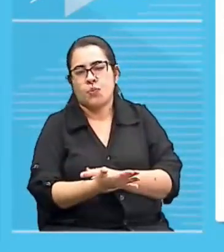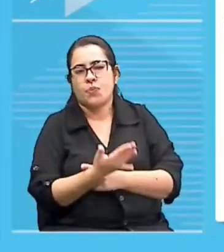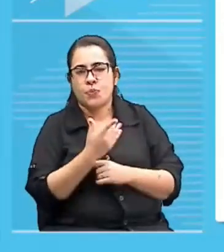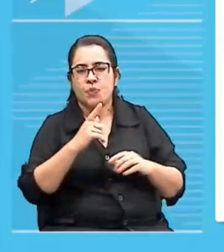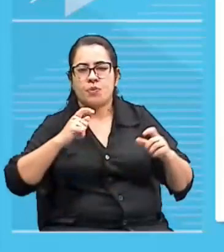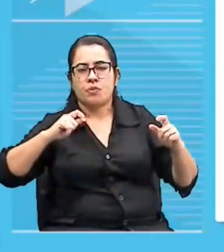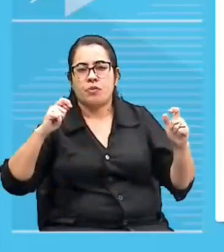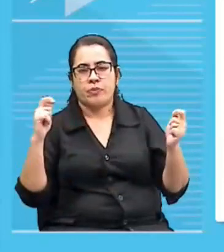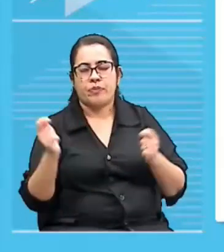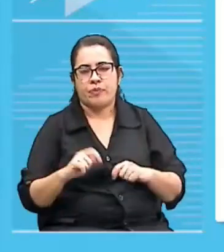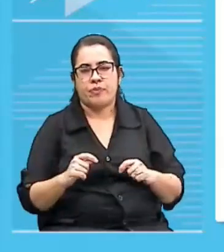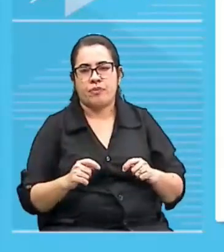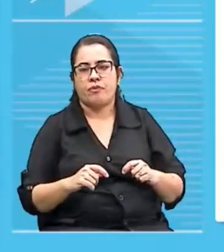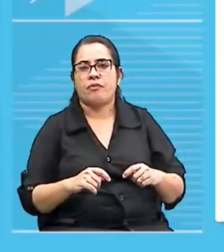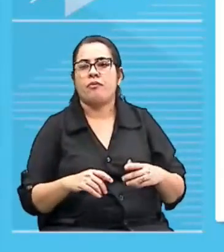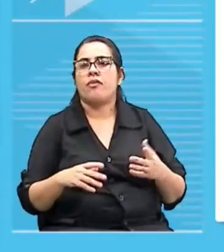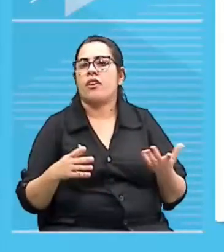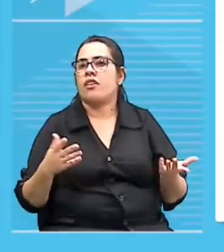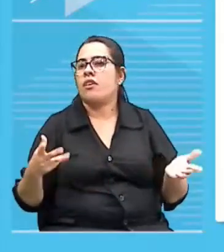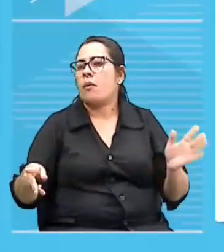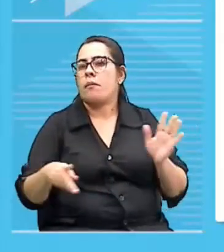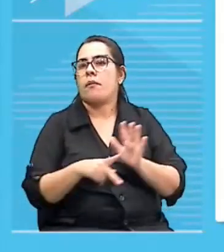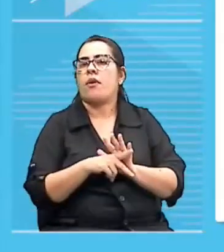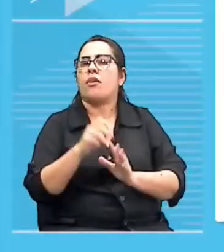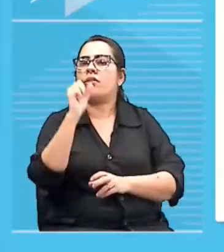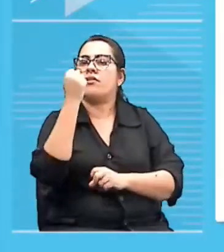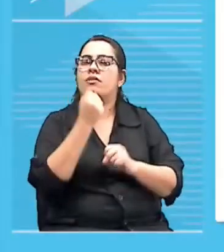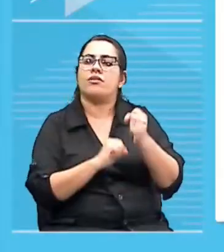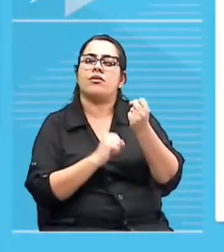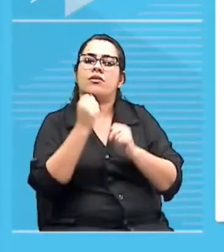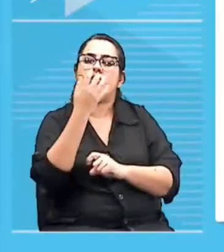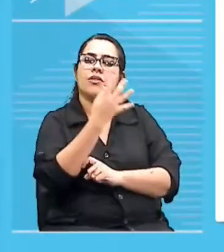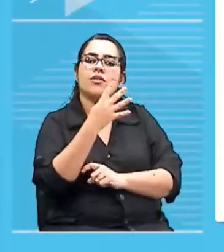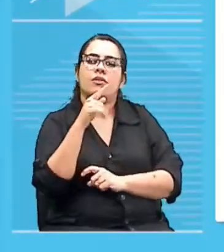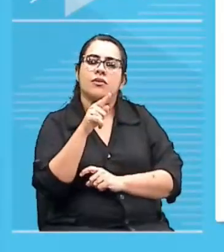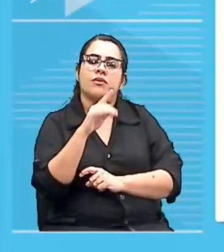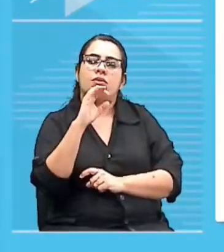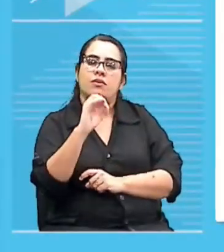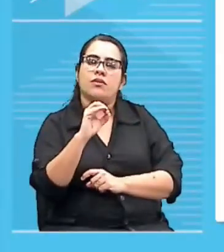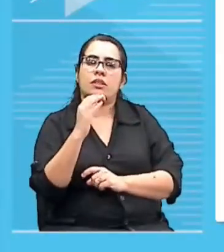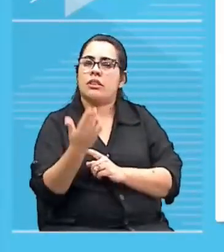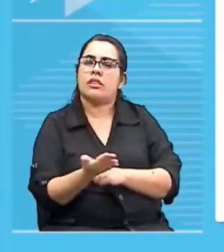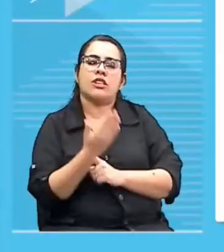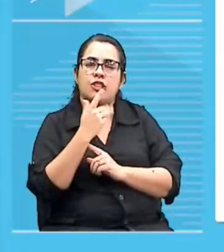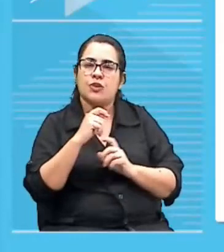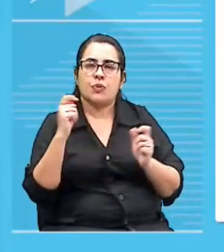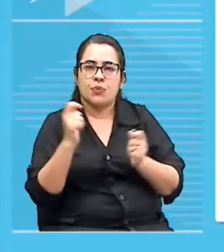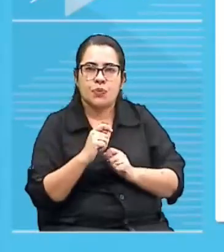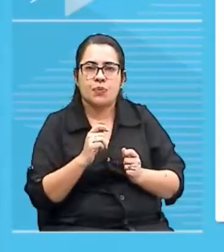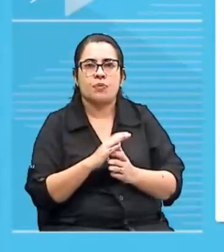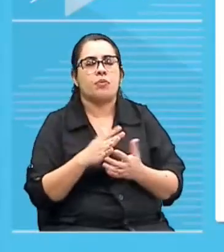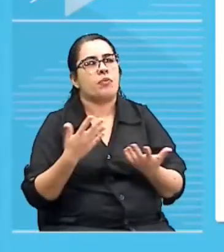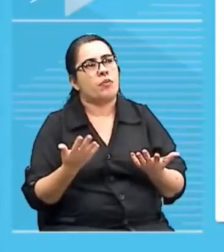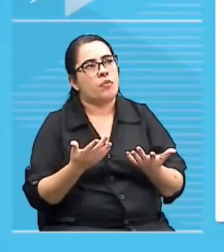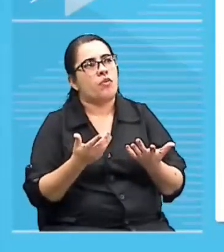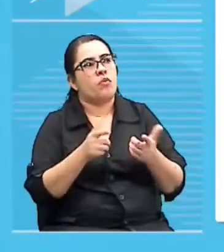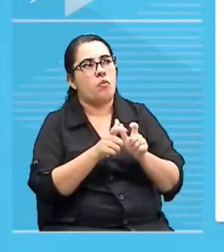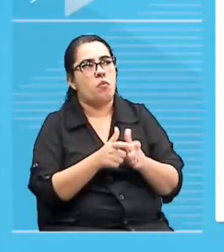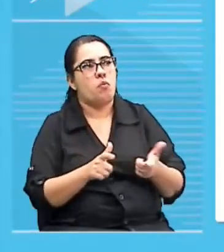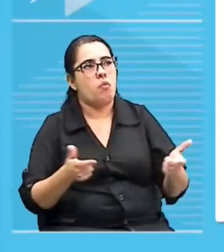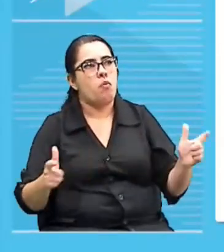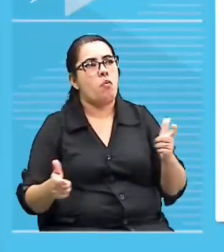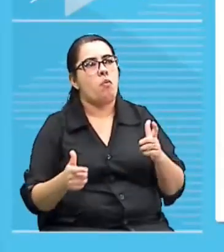benefícios, tá? Alguns benefícios aí que a indústria 4.0 pode trazer para todos nós, como a maior